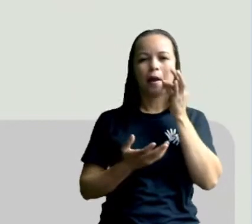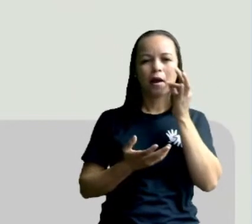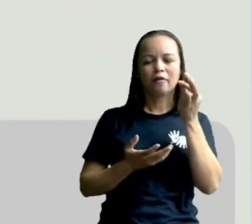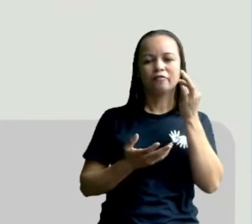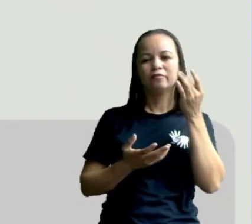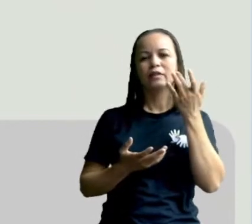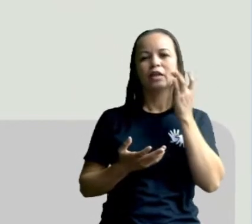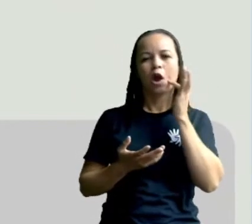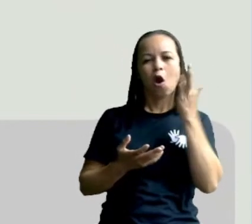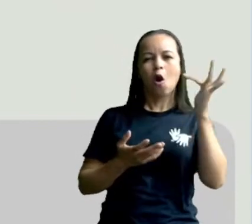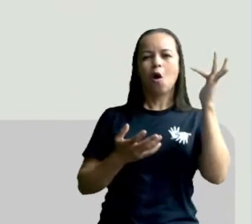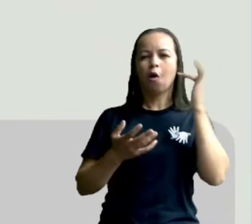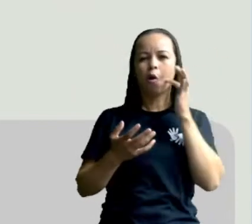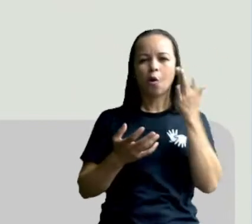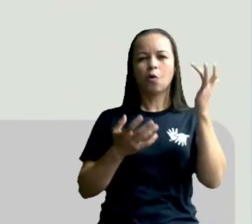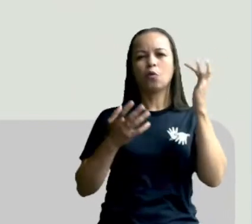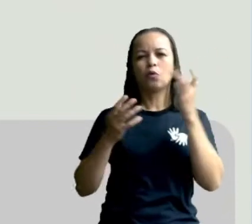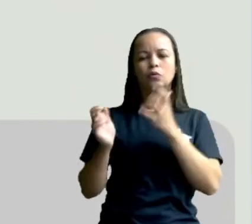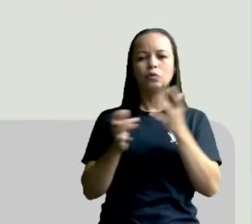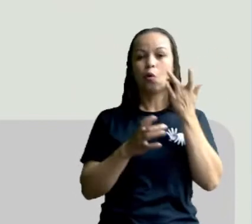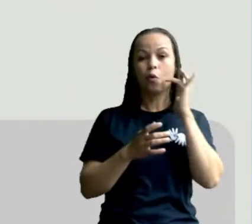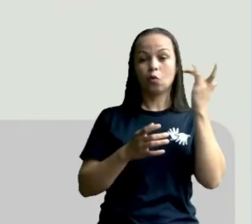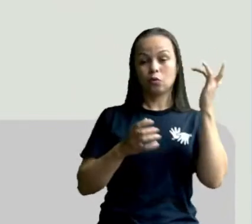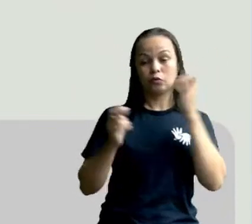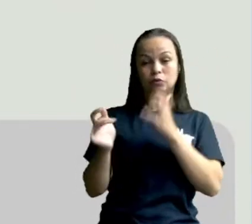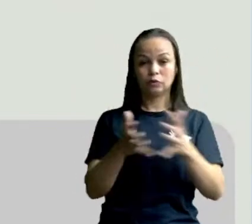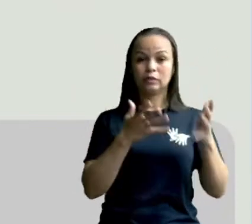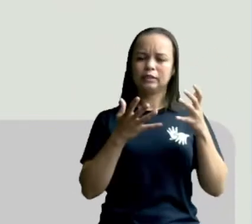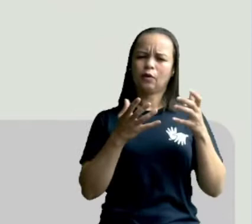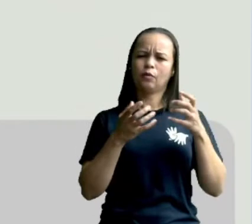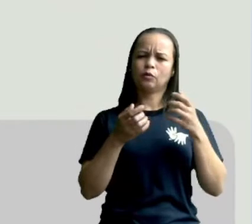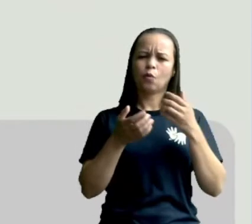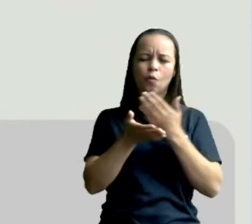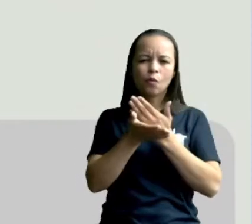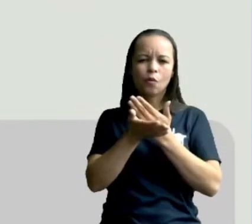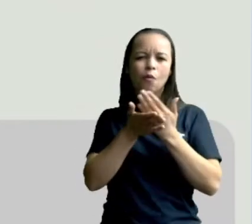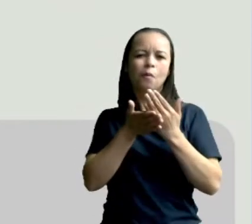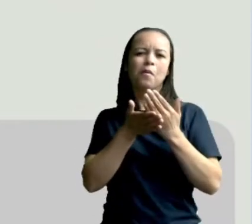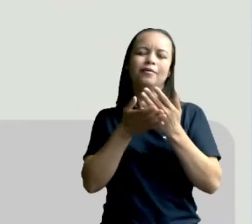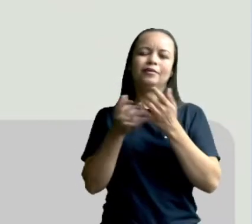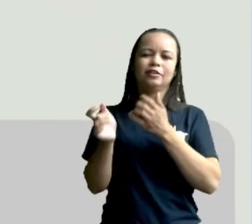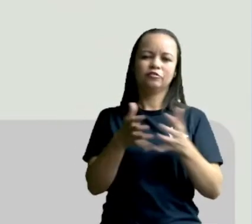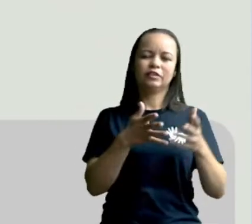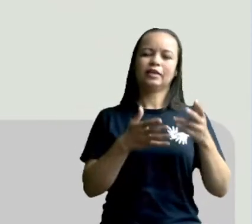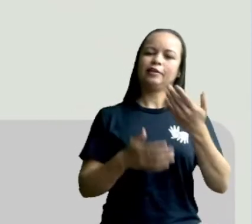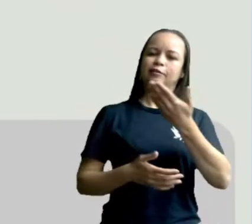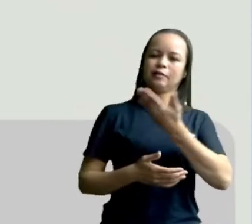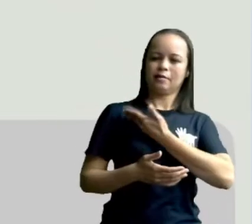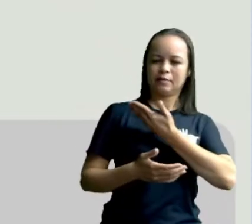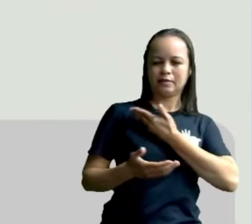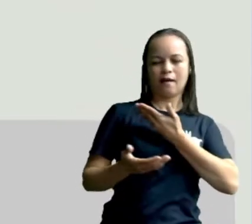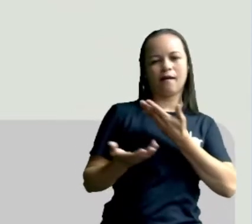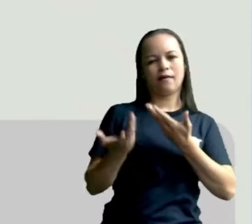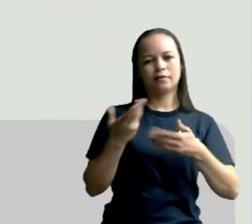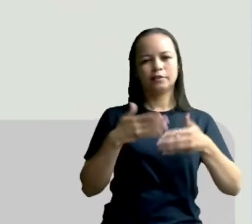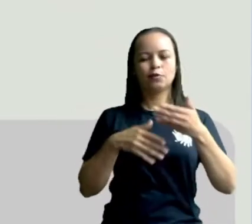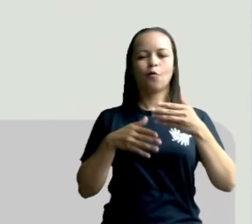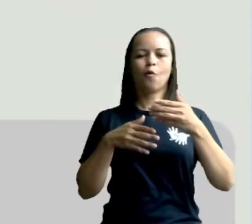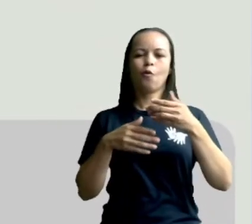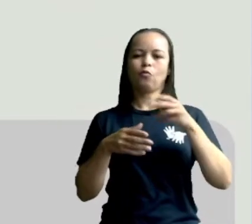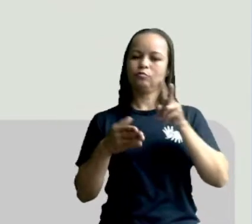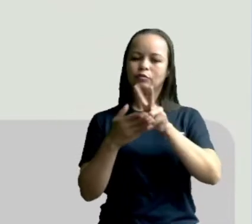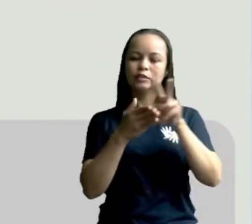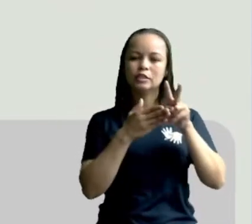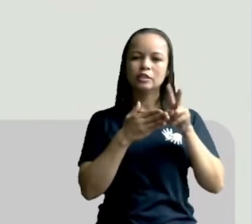Então eles acharam, no começo eles fizeram amizade, né, com os índios e conquistaram